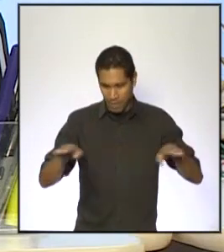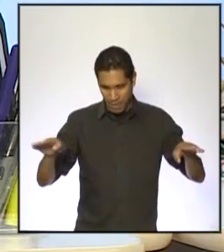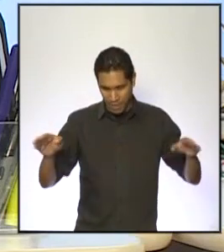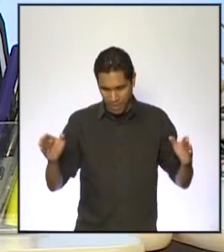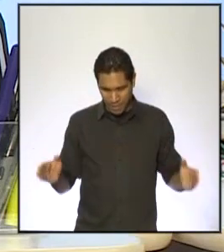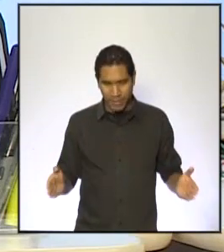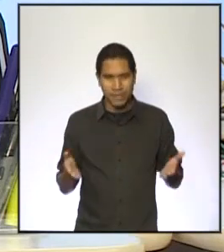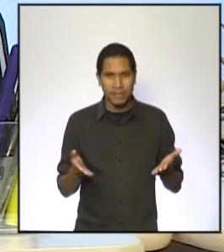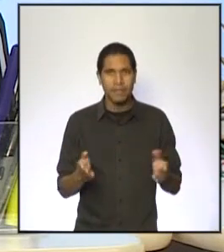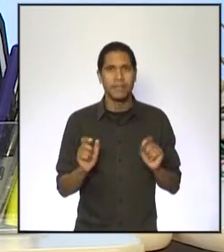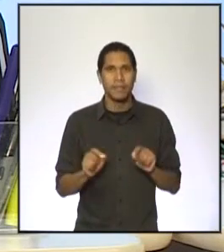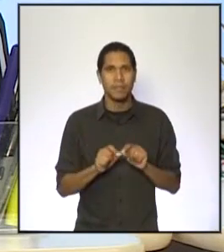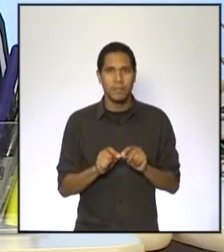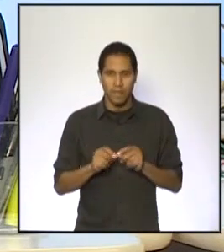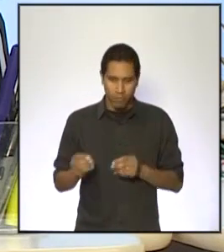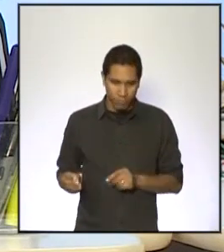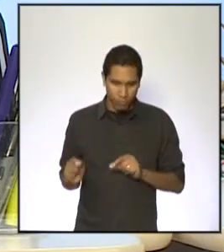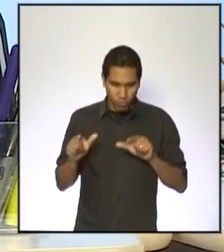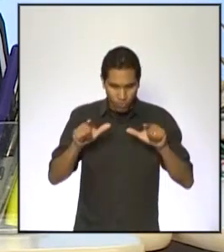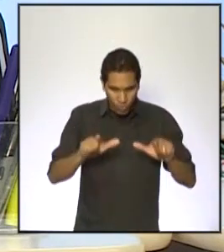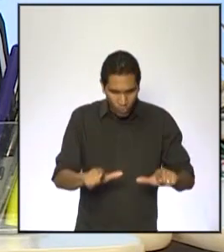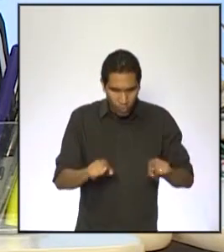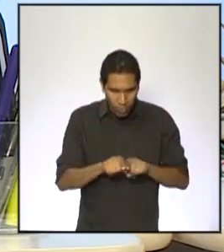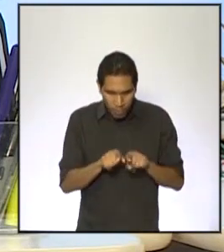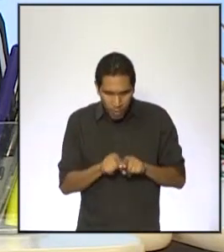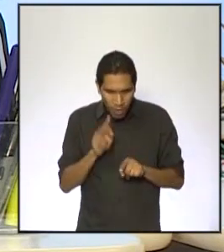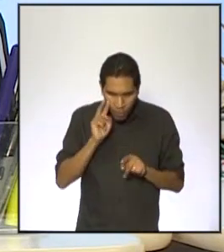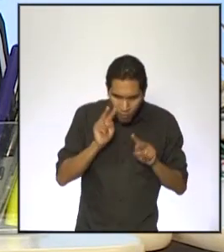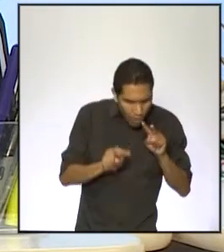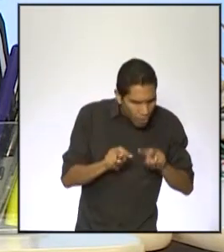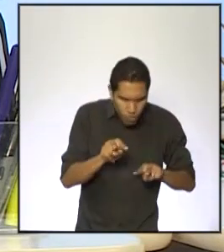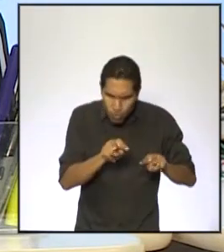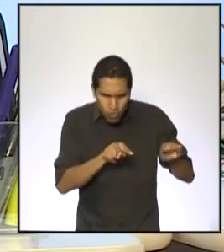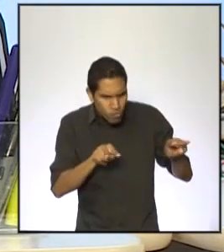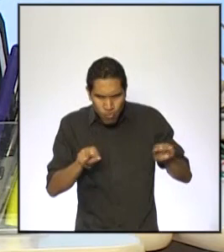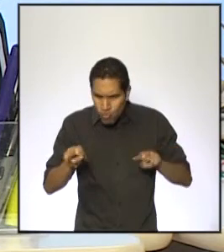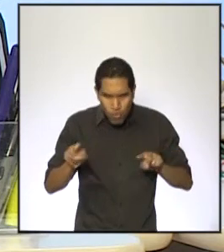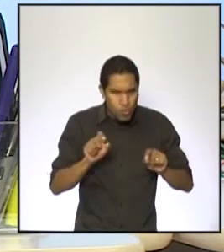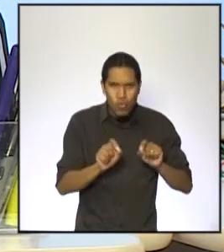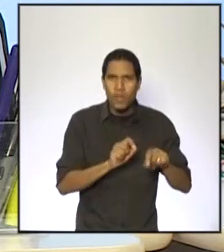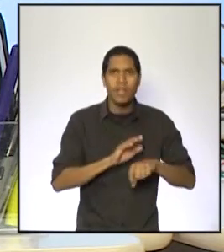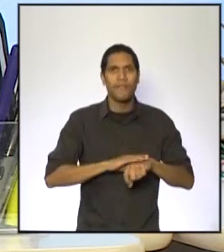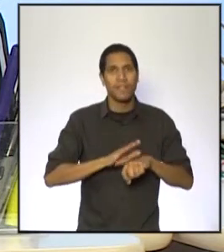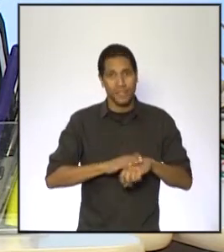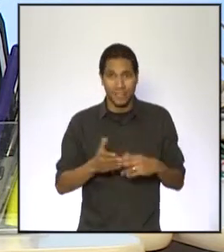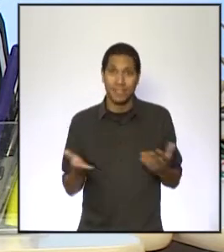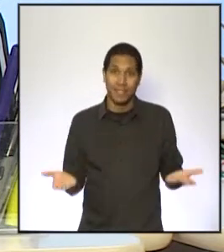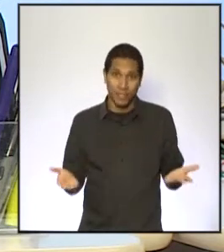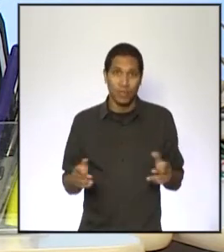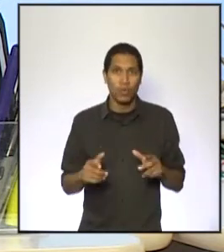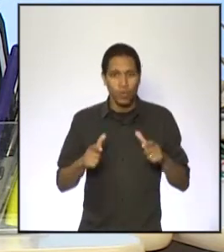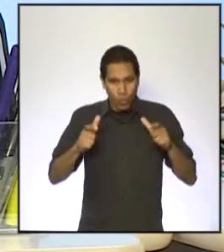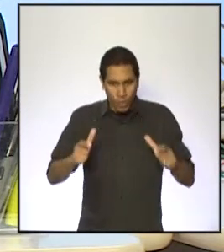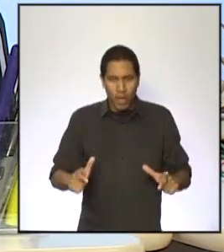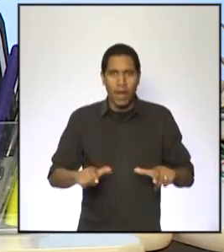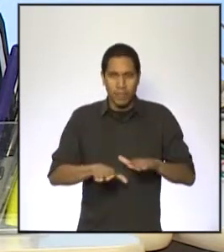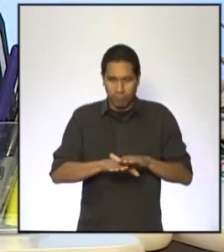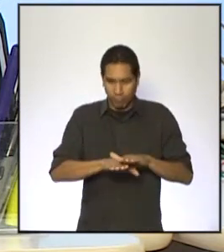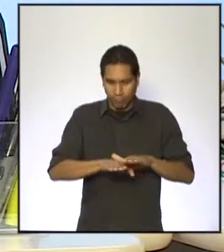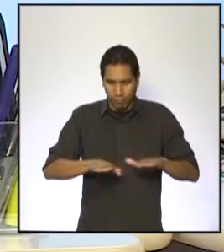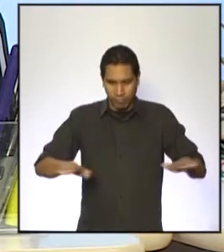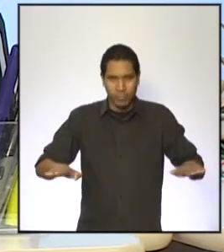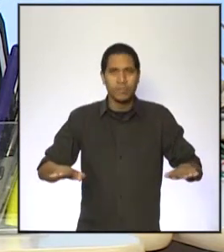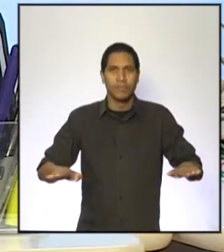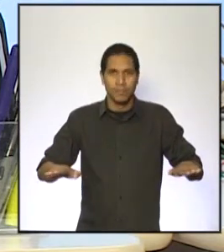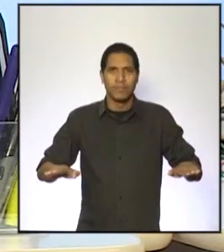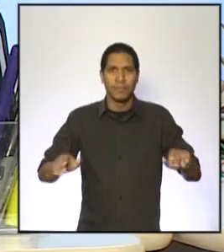possa observar aquilo que você esteja produzindo, né? Um lugar fixo para que você